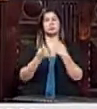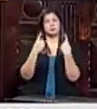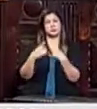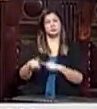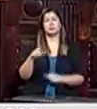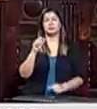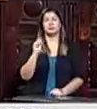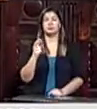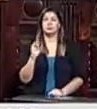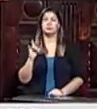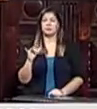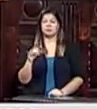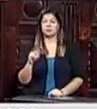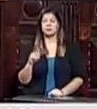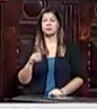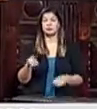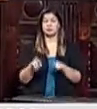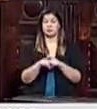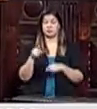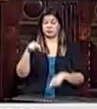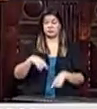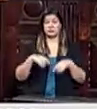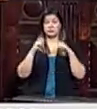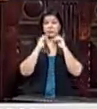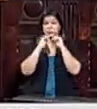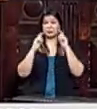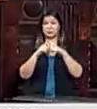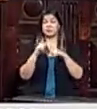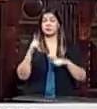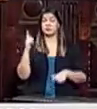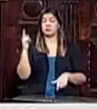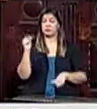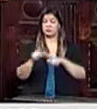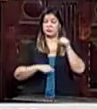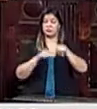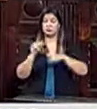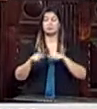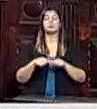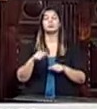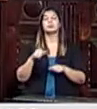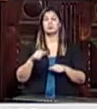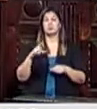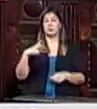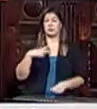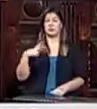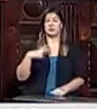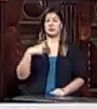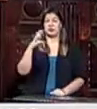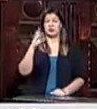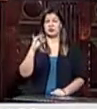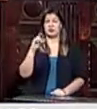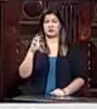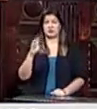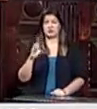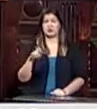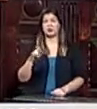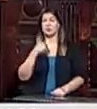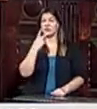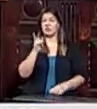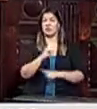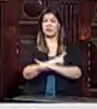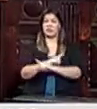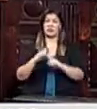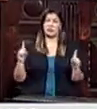Neves, significa aqui na casa reverter o processo de privatização da SEDAI e dizer um não rotundo,